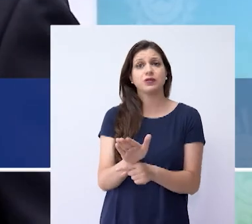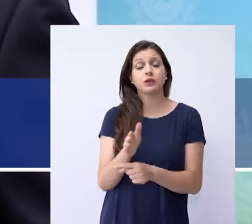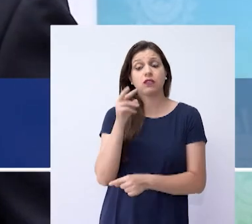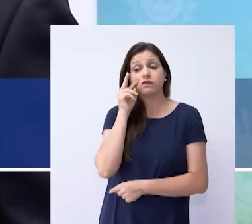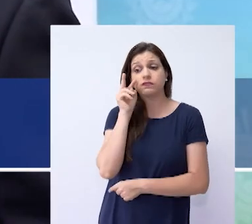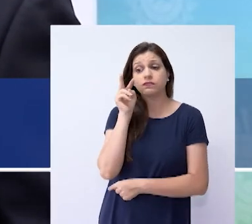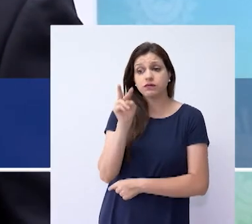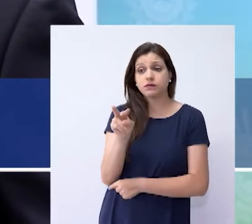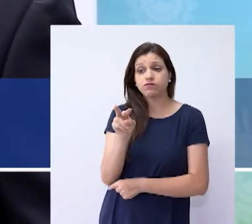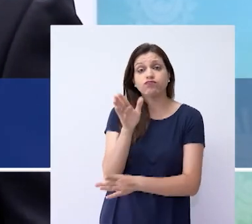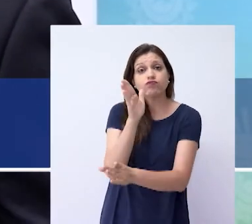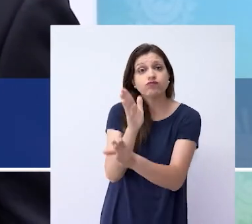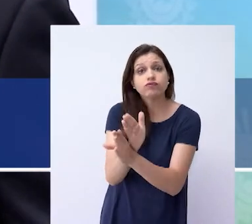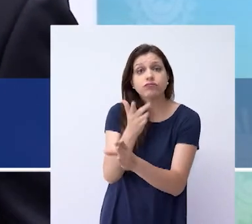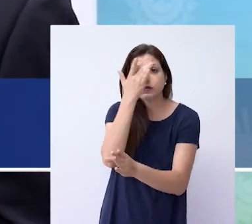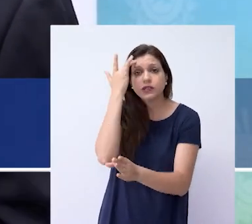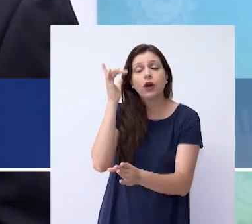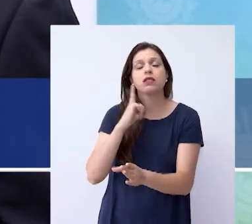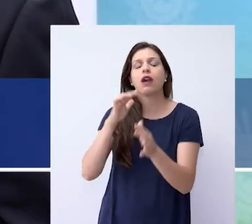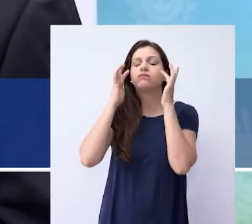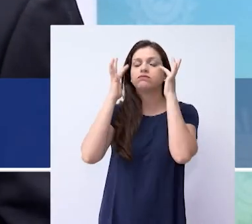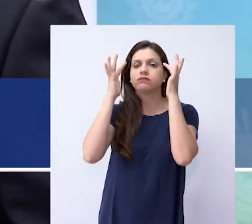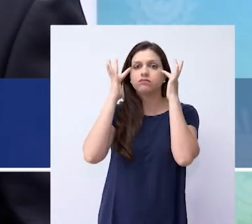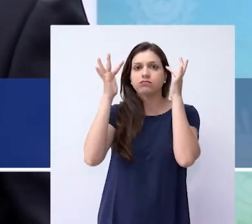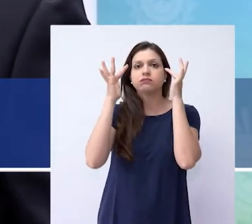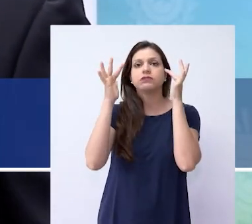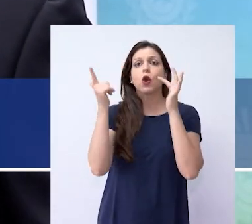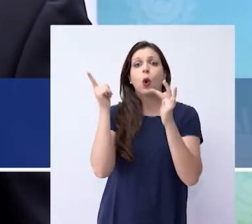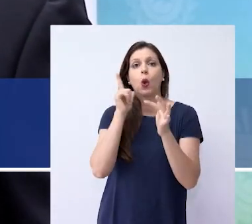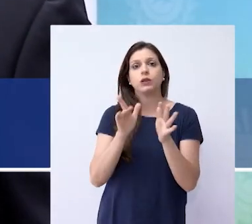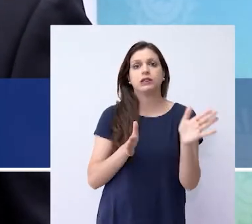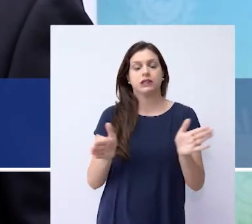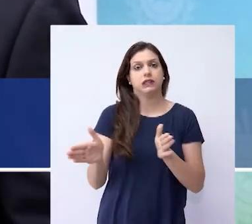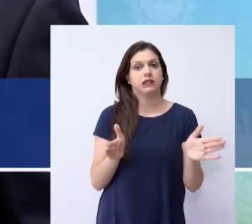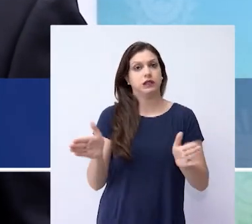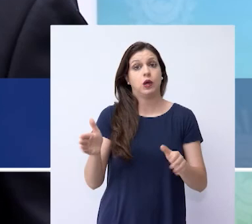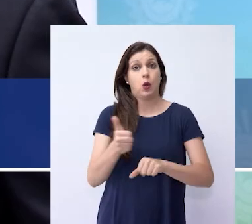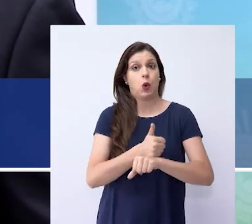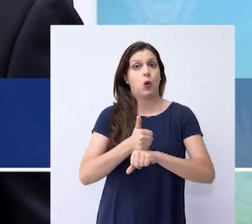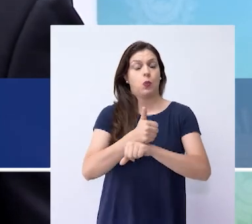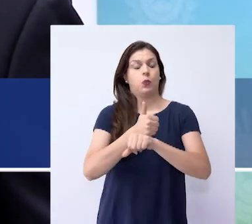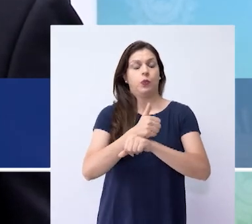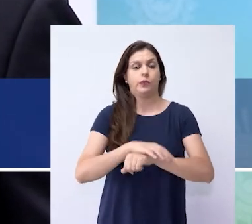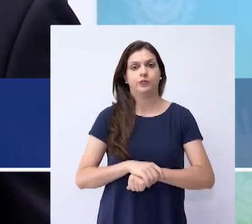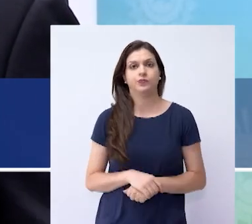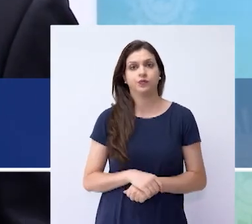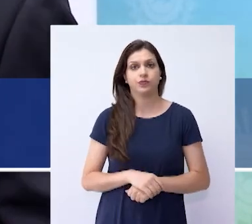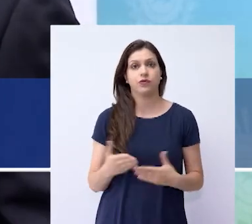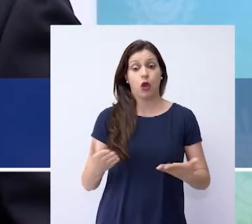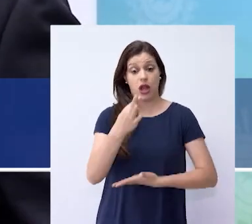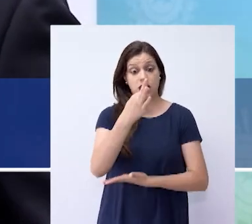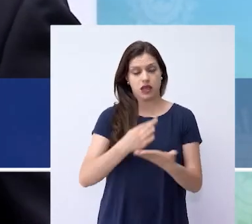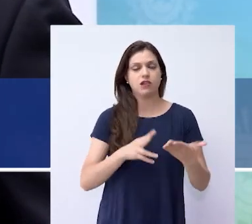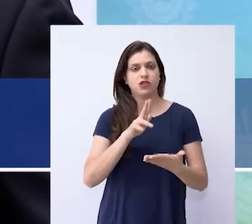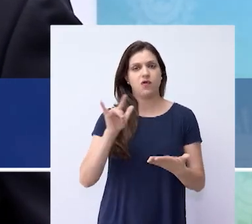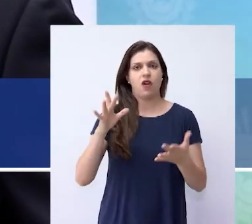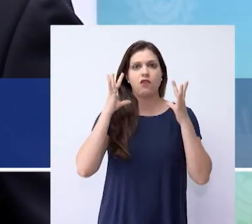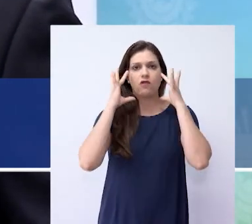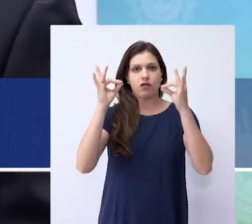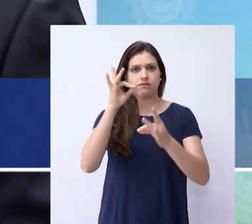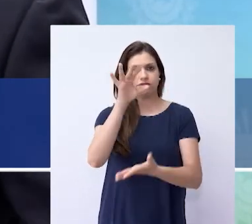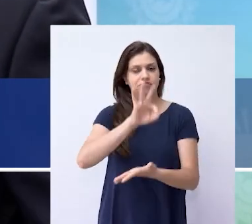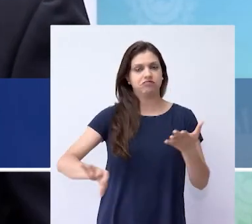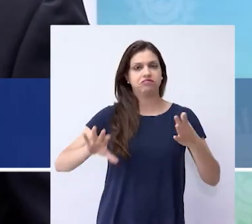Tal medida deve facilitar a identificação de quem possui transtorno do espectro autista e, assim, facilitar o acesso ao atendimento